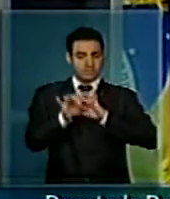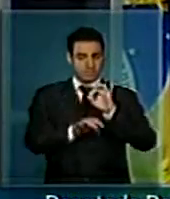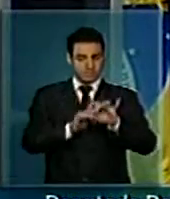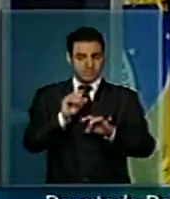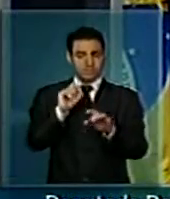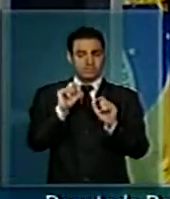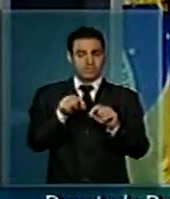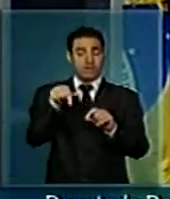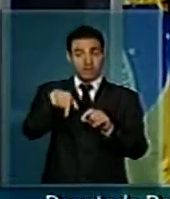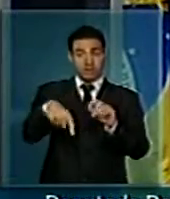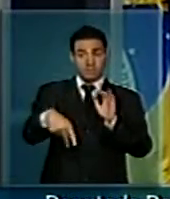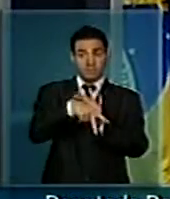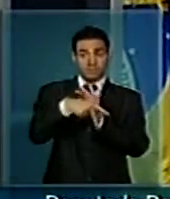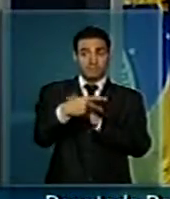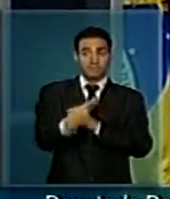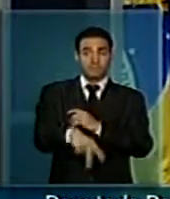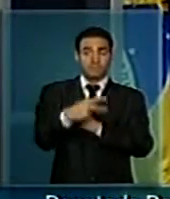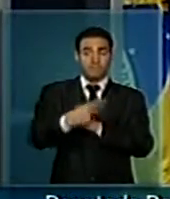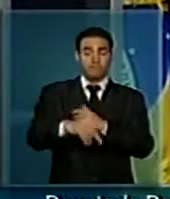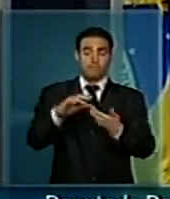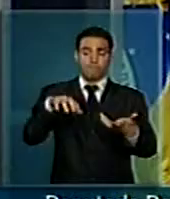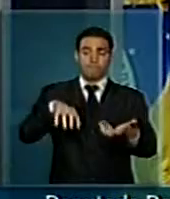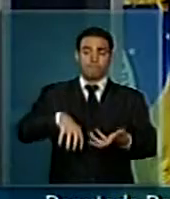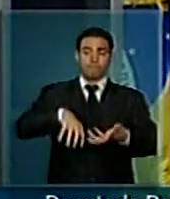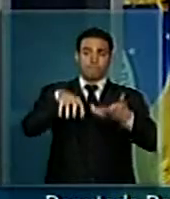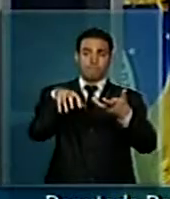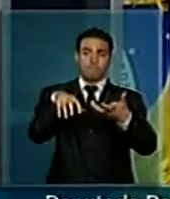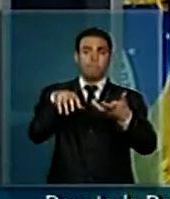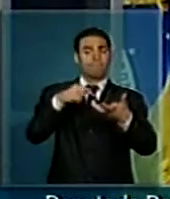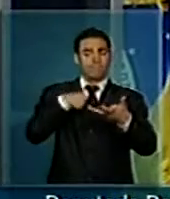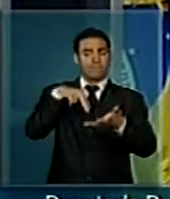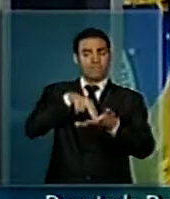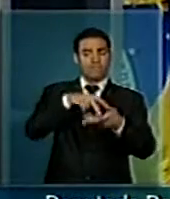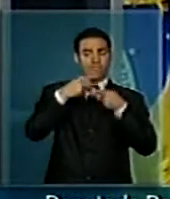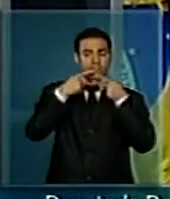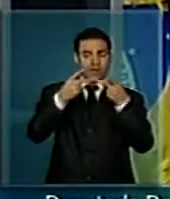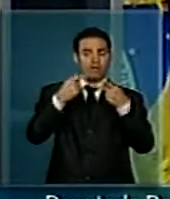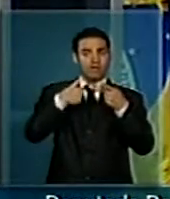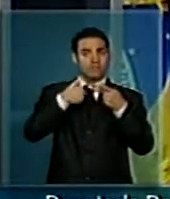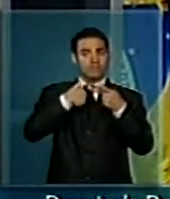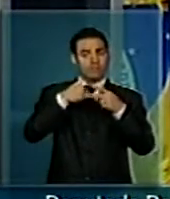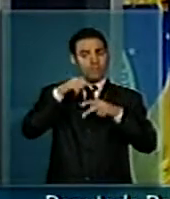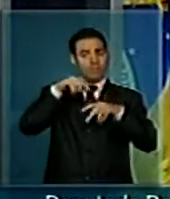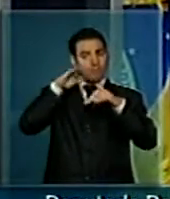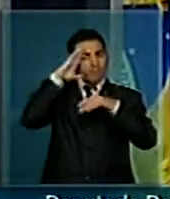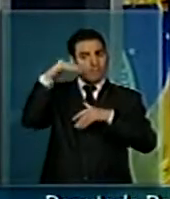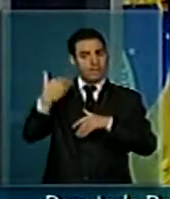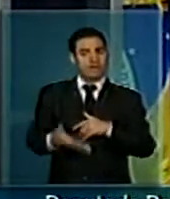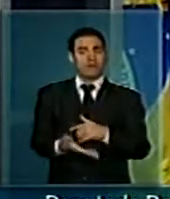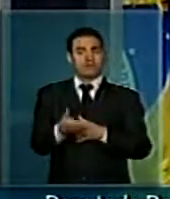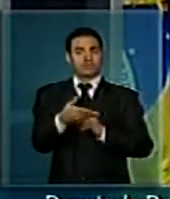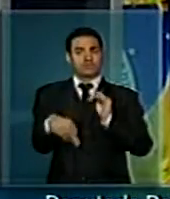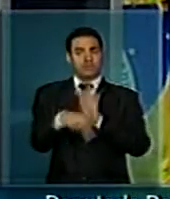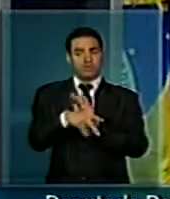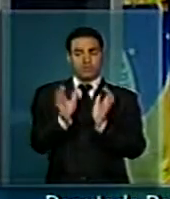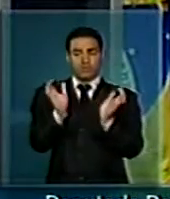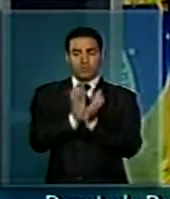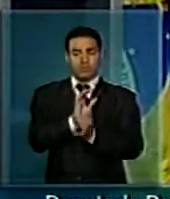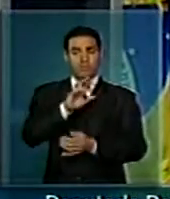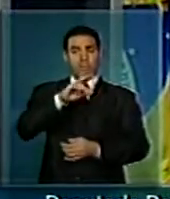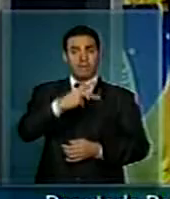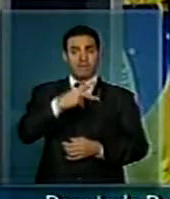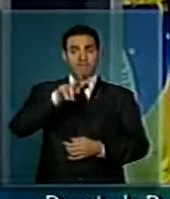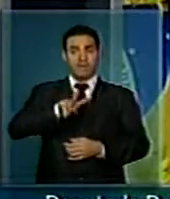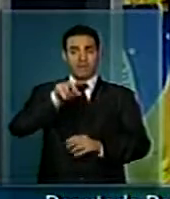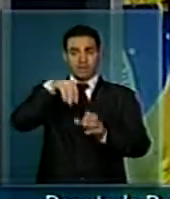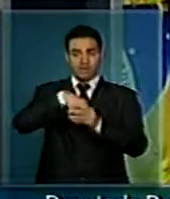Teixeira, aqui do Congresso Nacional, faço registrar a minha homenagem póstuma e a homenagem da bancada do Partido